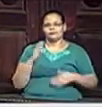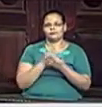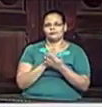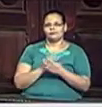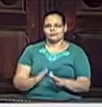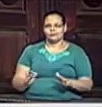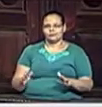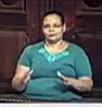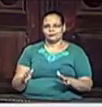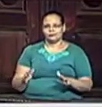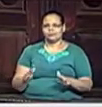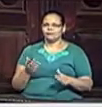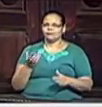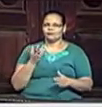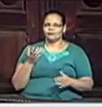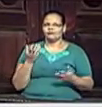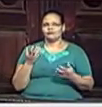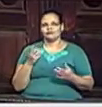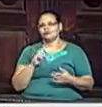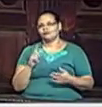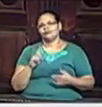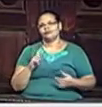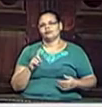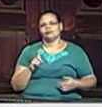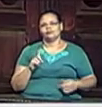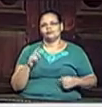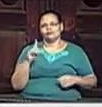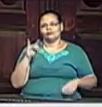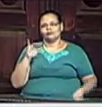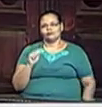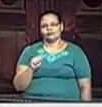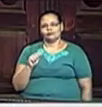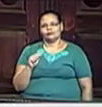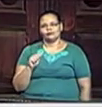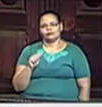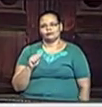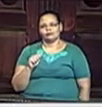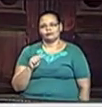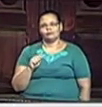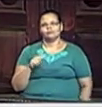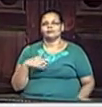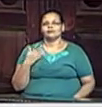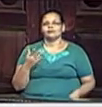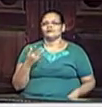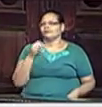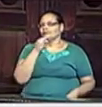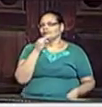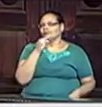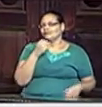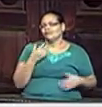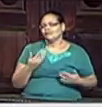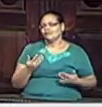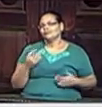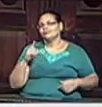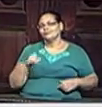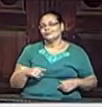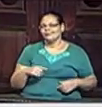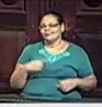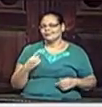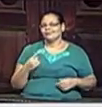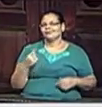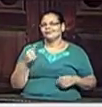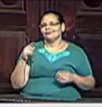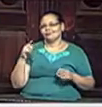esgota, querendo ou não, numa data simbólica, profundamente